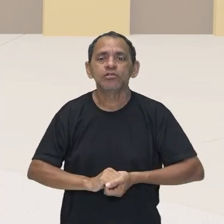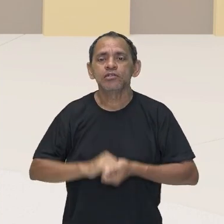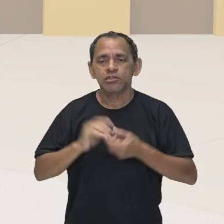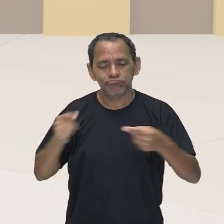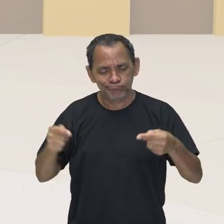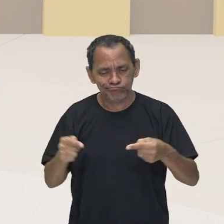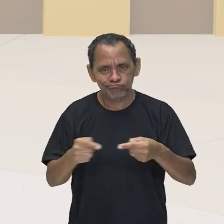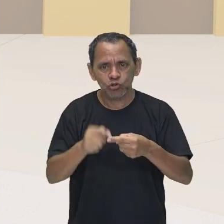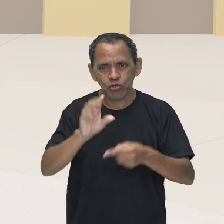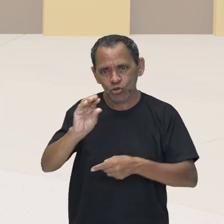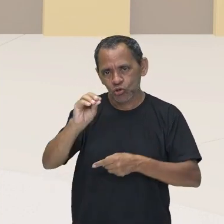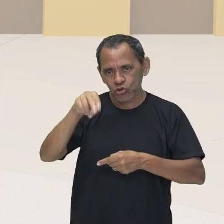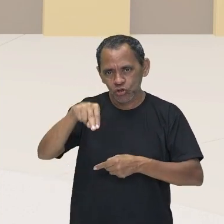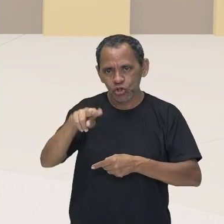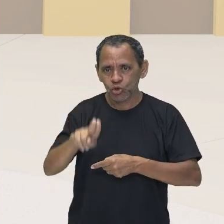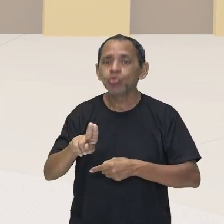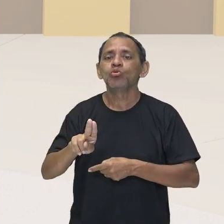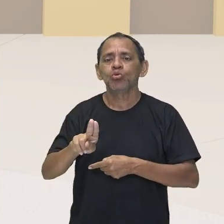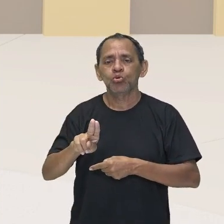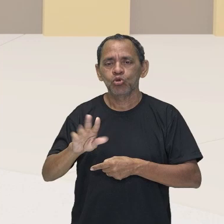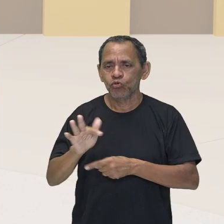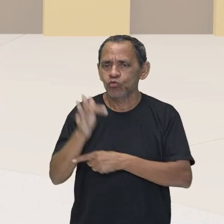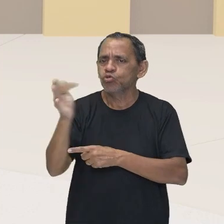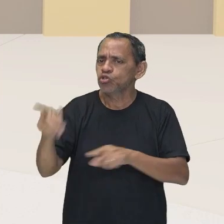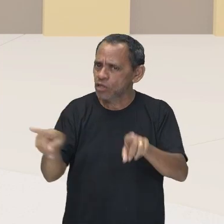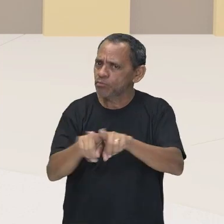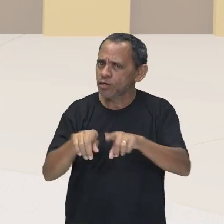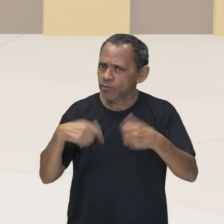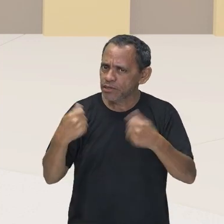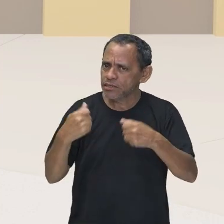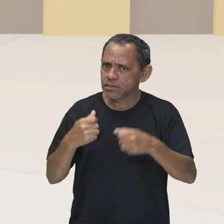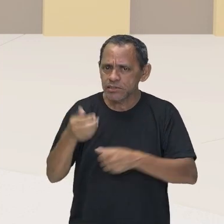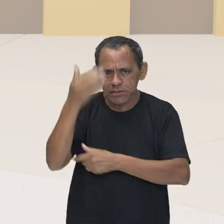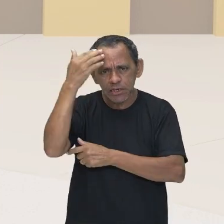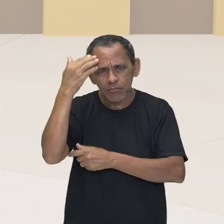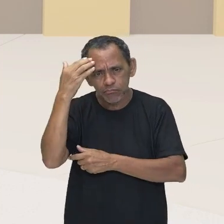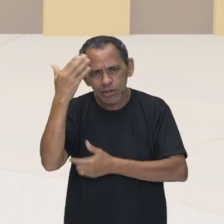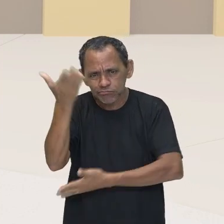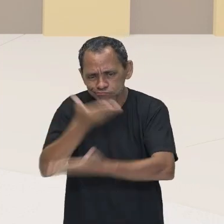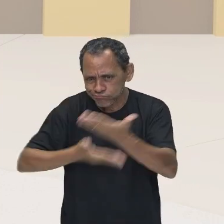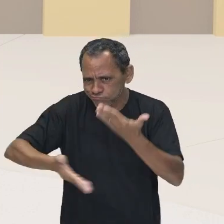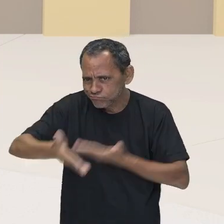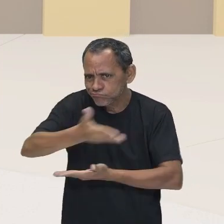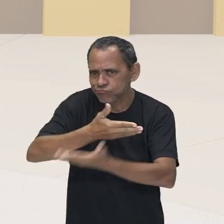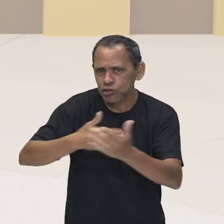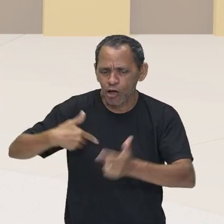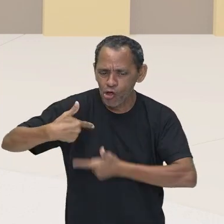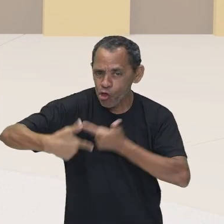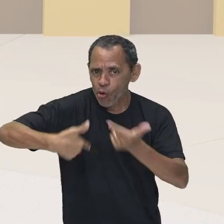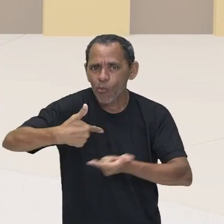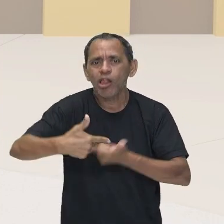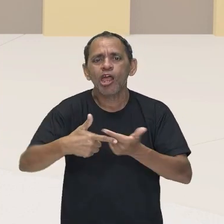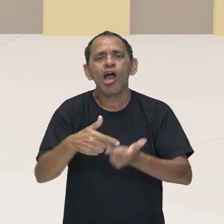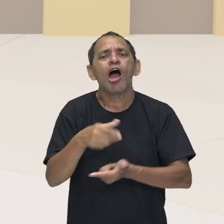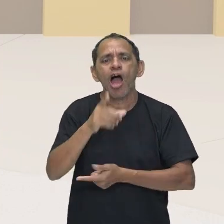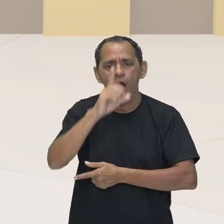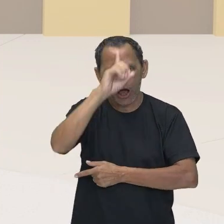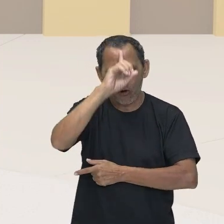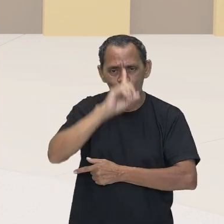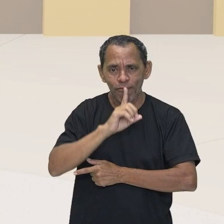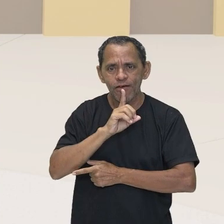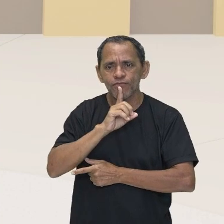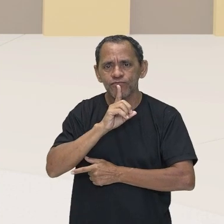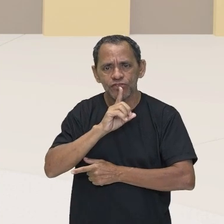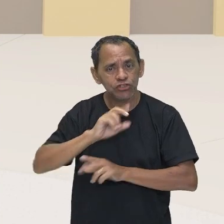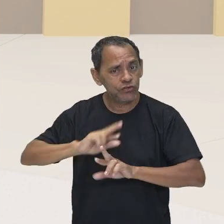no futuro é muito mais. Então, saber trabalhar com o outro, saber trabalhar com esses perfis diferentes. As